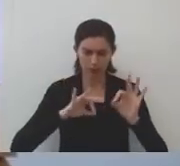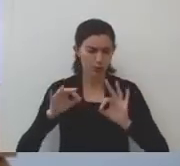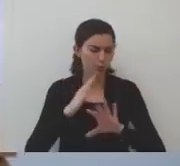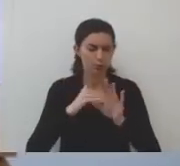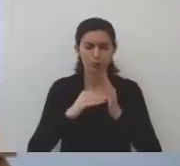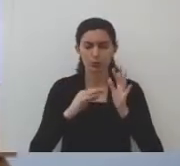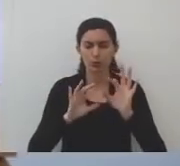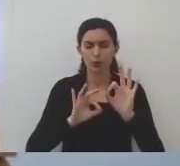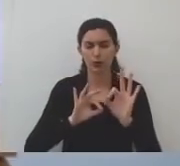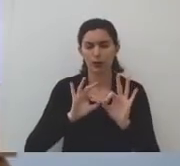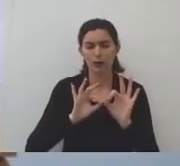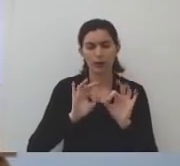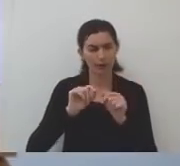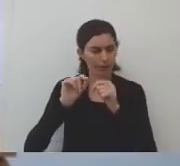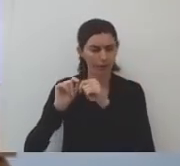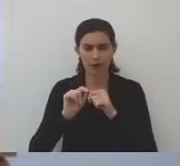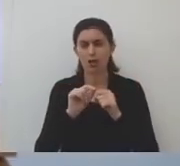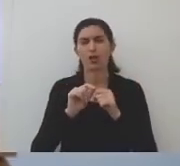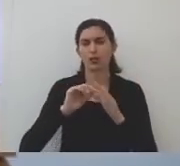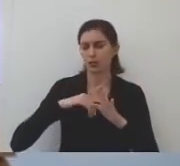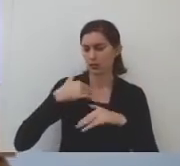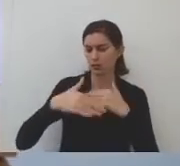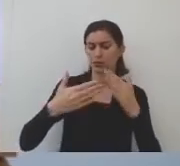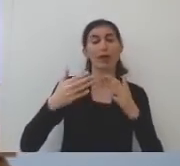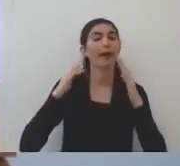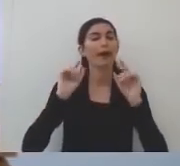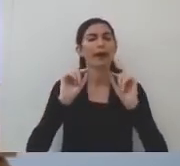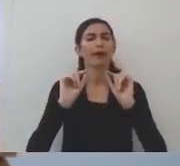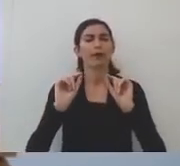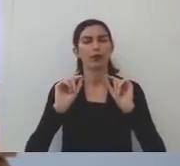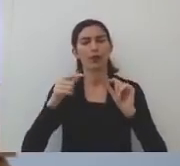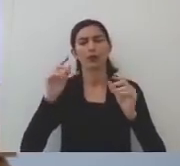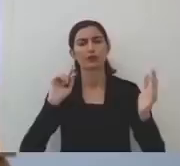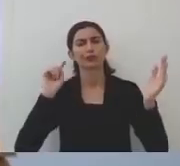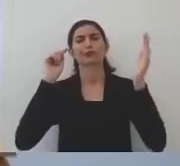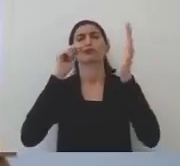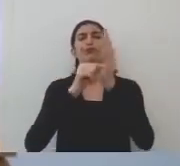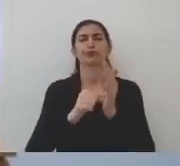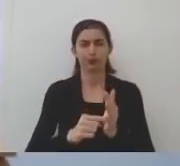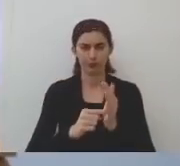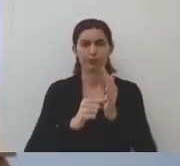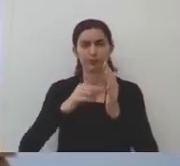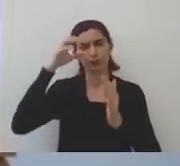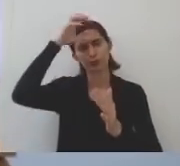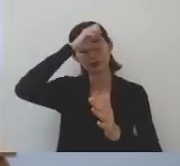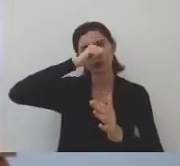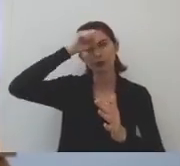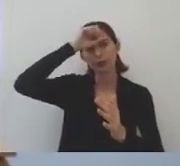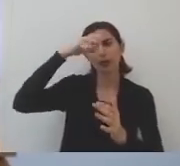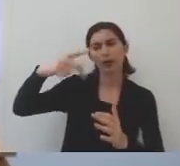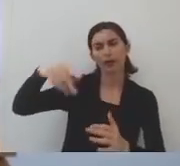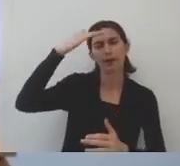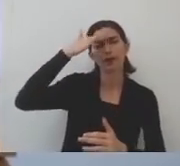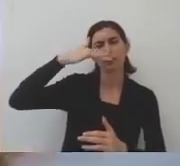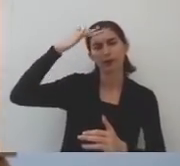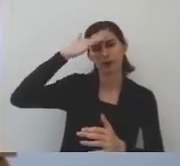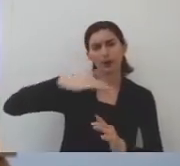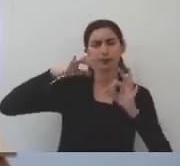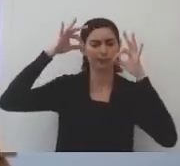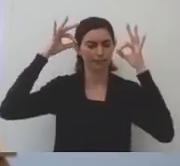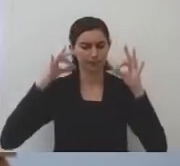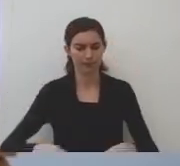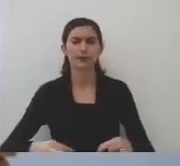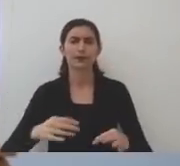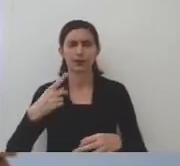que a gente faz e desenvolve é para que a gente atinja o objetivo de aprendizagem, que ele compreenda